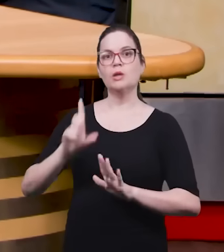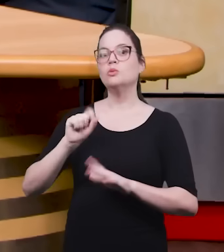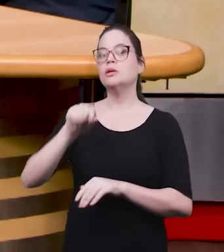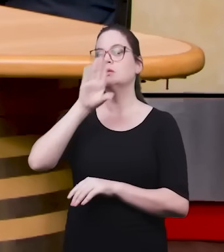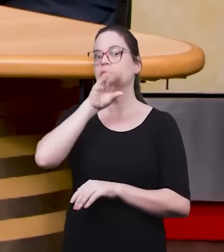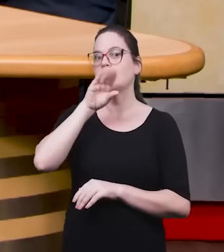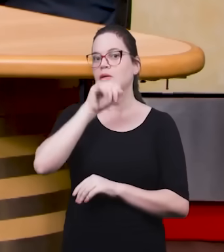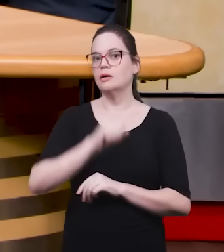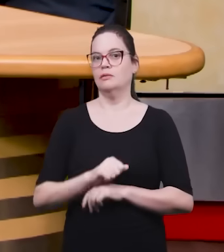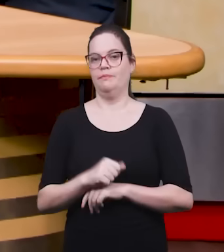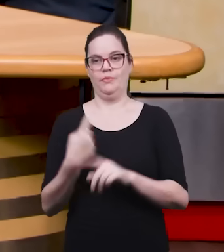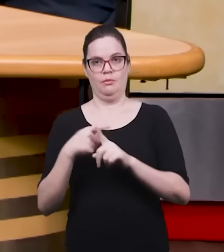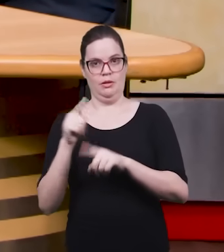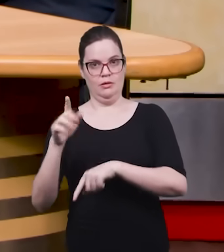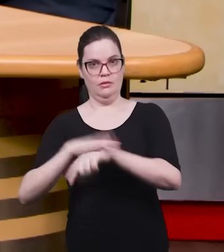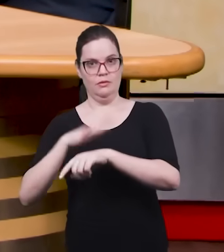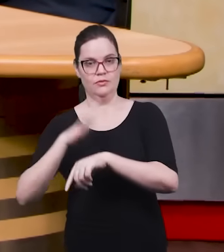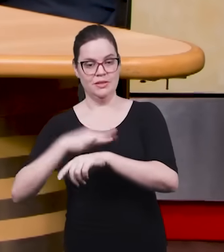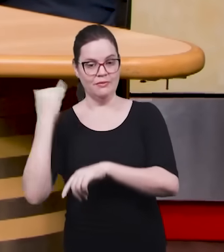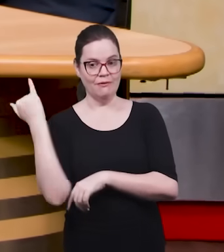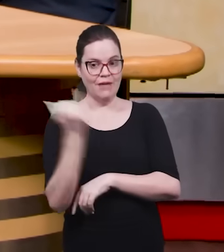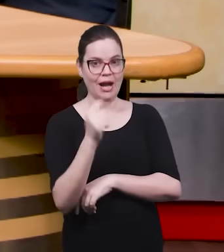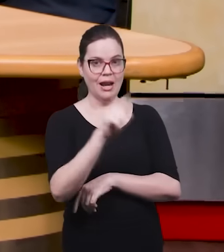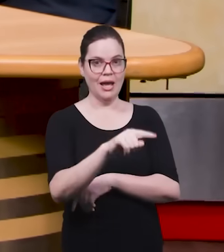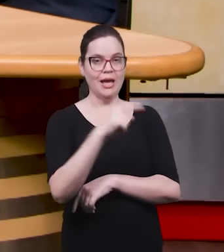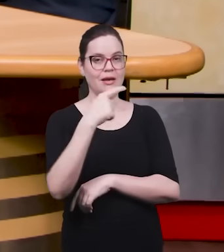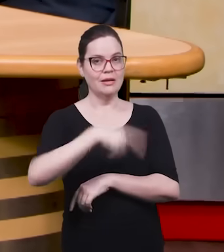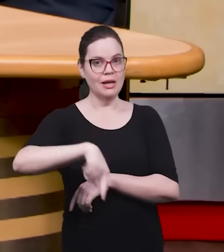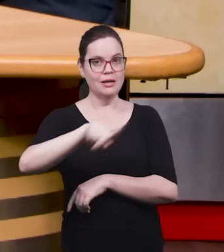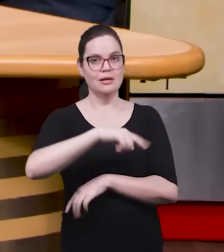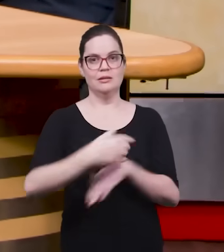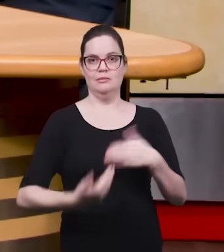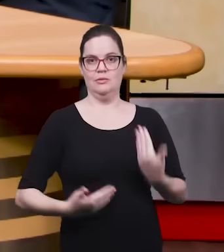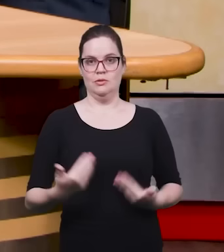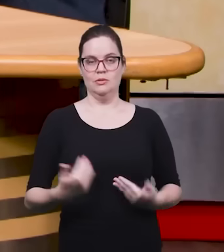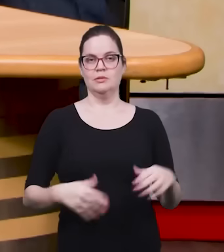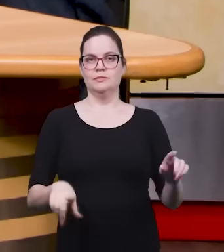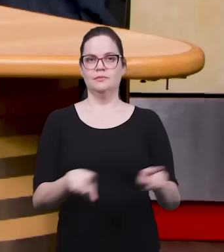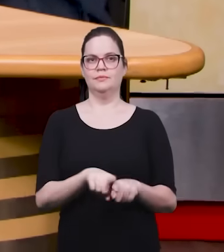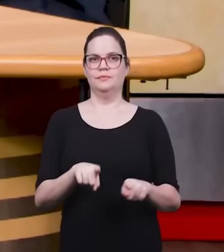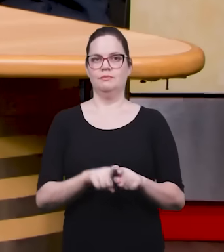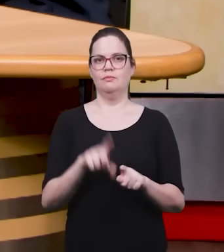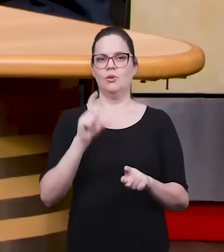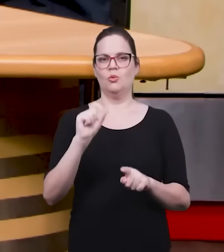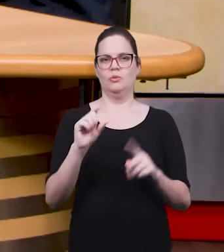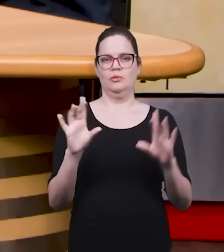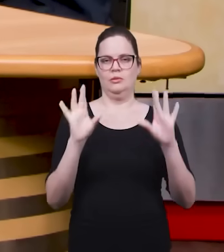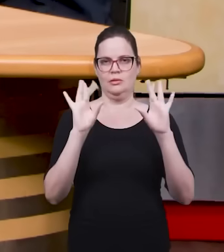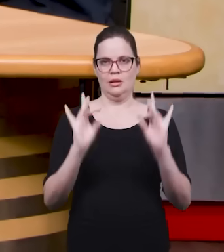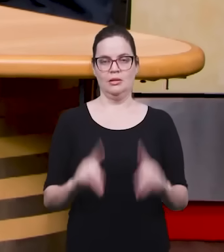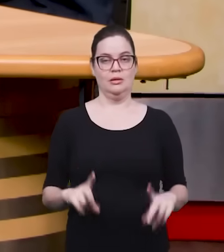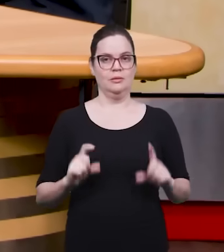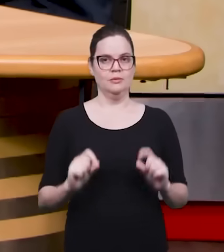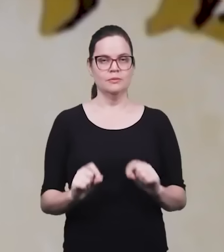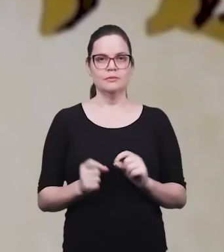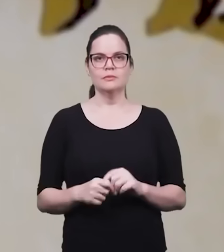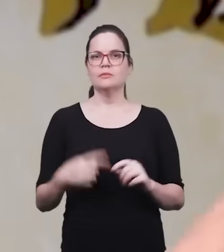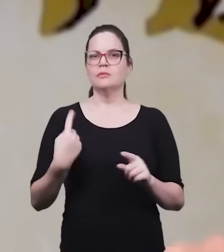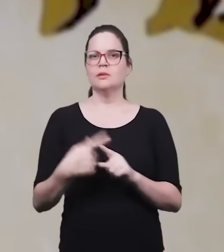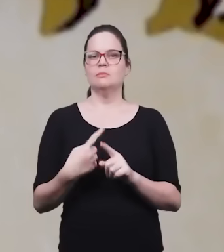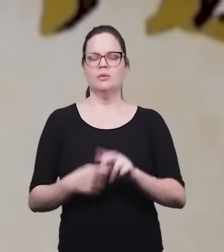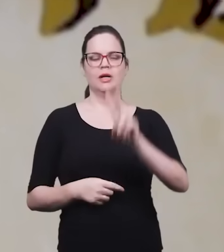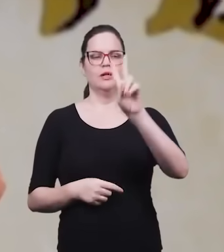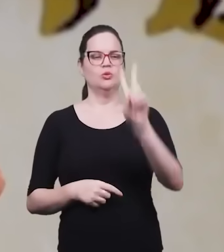da língua. Porque você está falando para a igreja. Para a igreja. E um detalhe, eu queria também dizer nessa minha colocação que porque